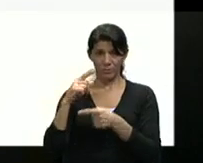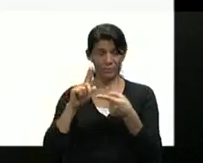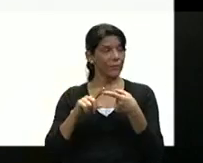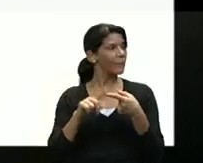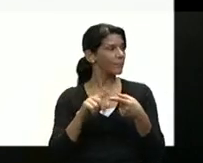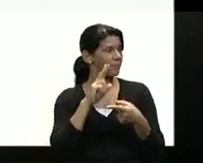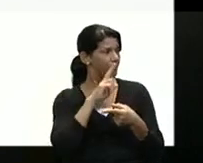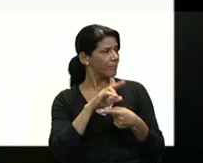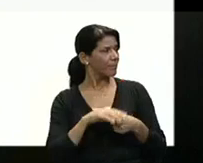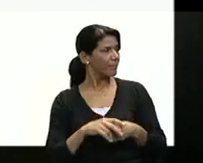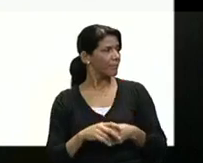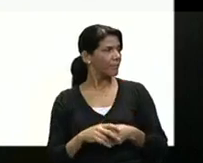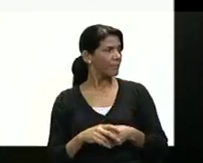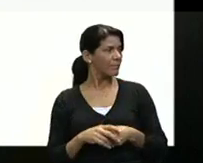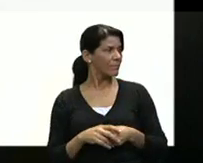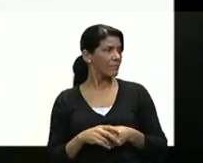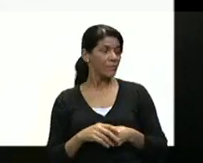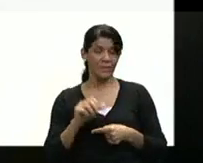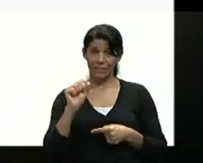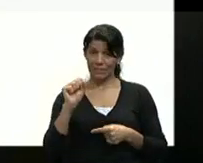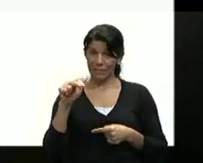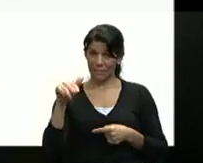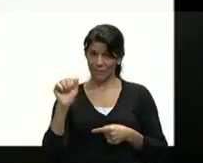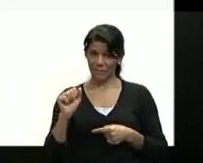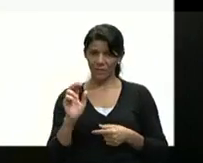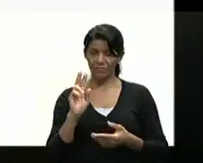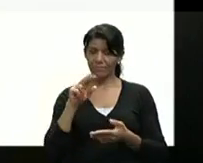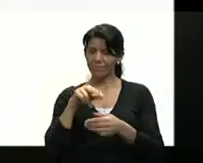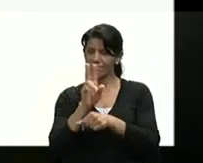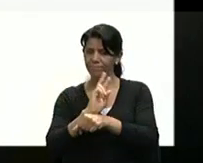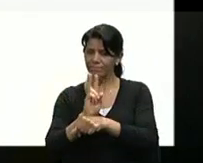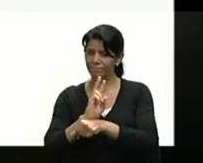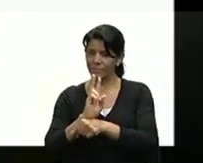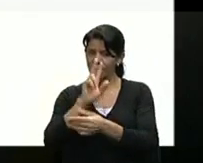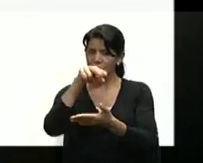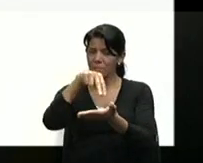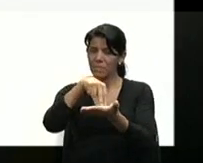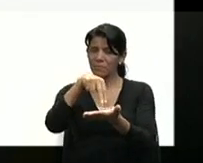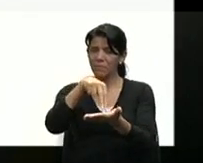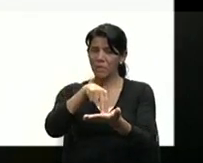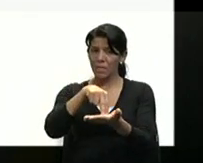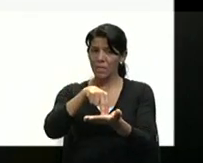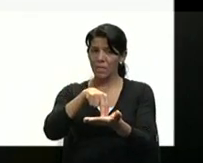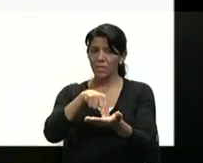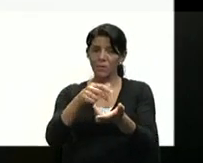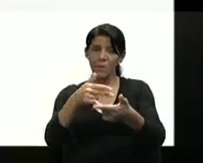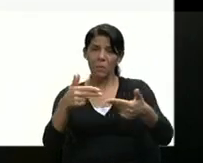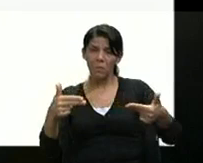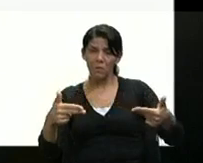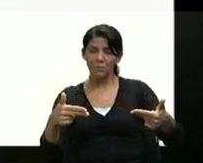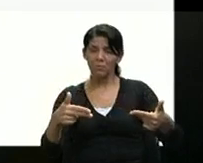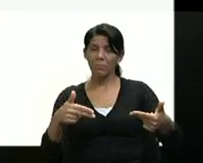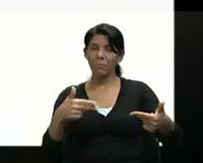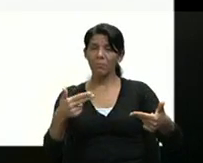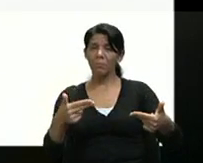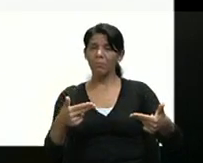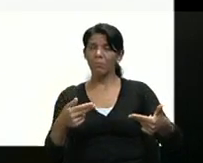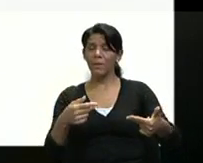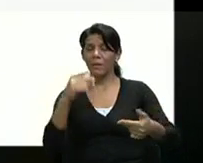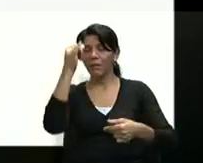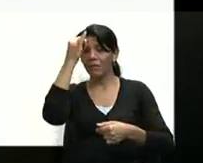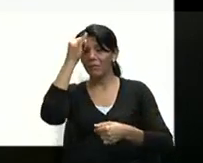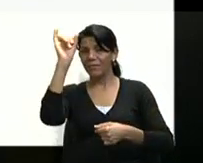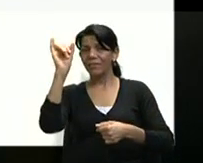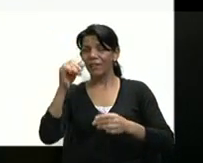sanitária, ela vai fiscalizar e intervir em situações com probabilidade de desencadear agravos